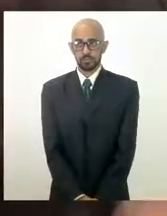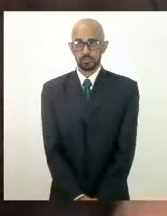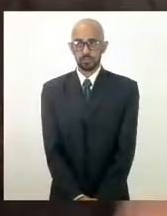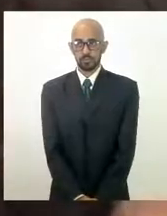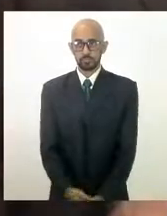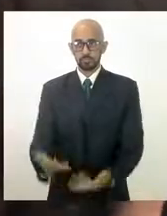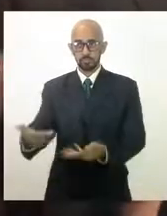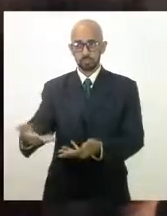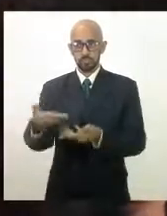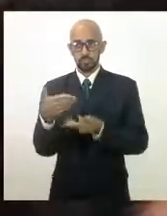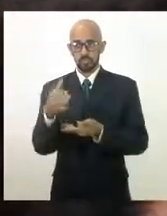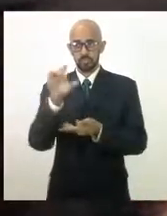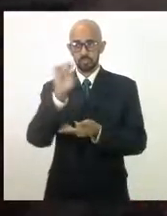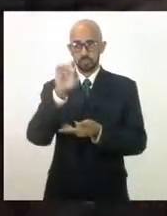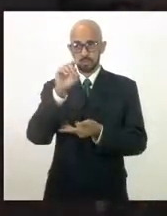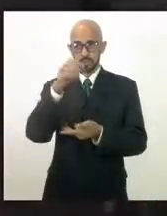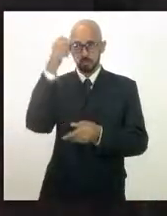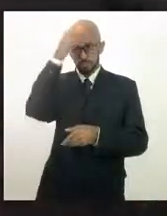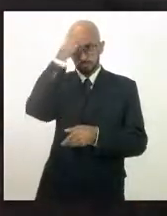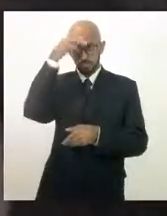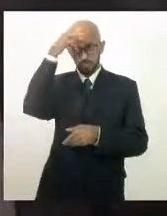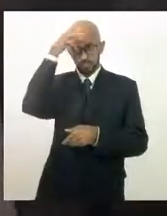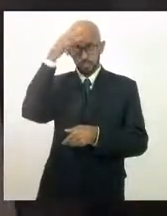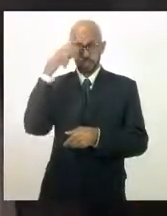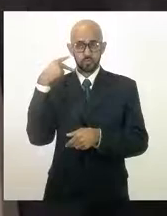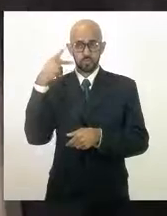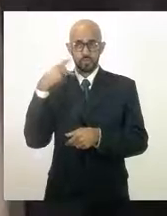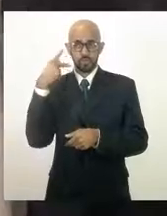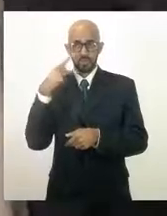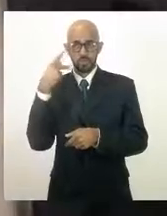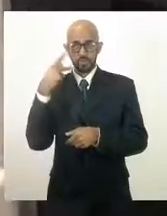Convite especial aos prefeitos, vereadores.